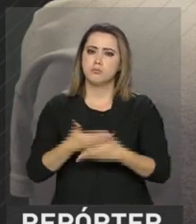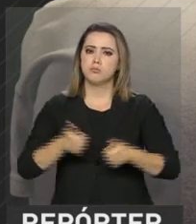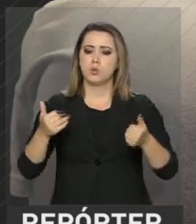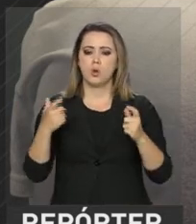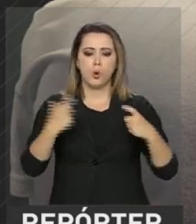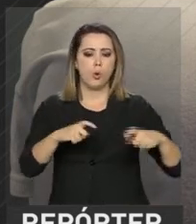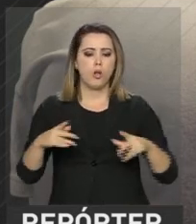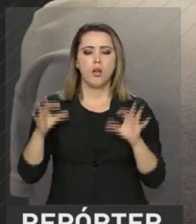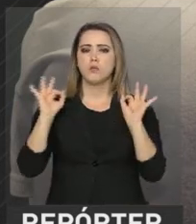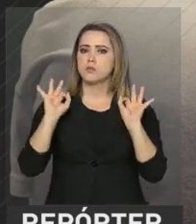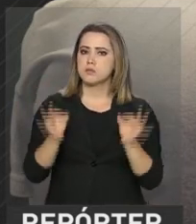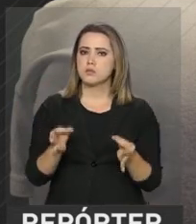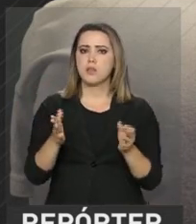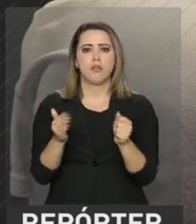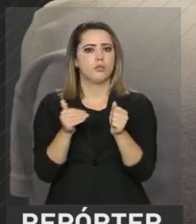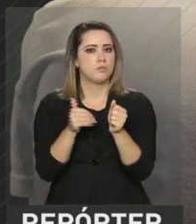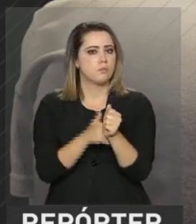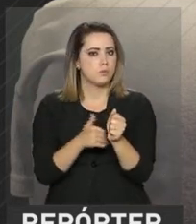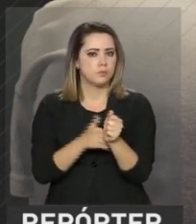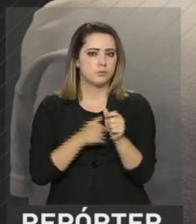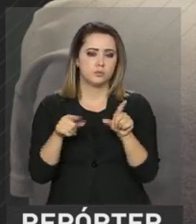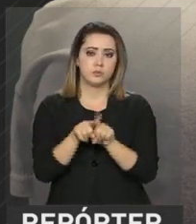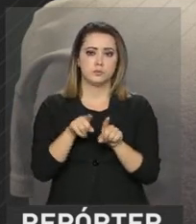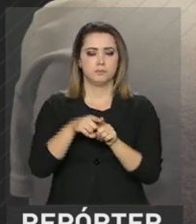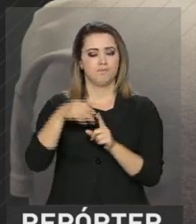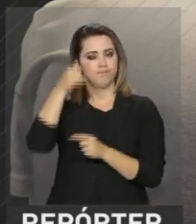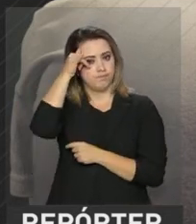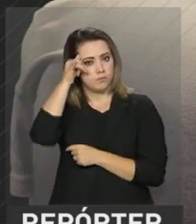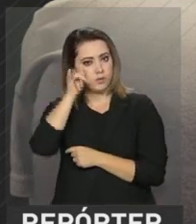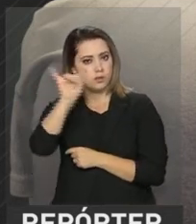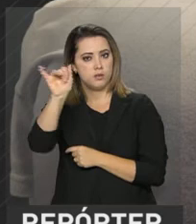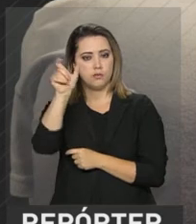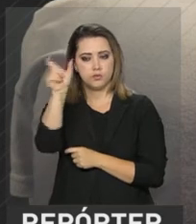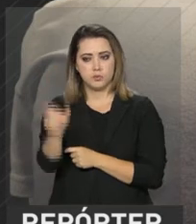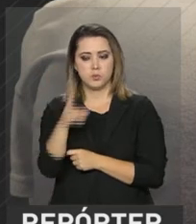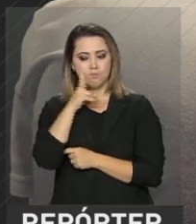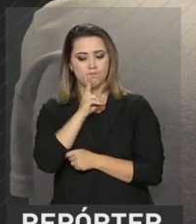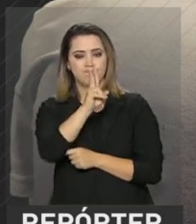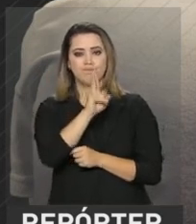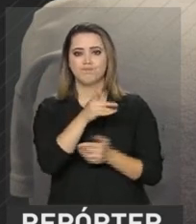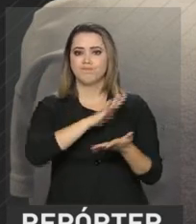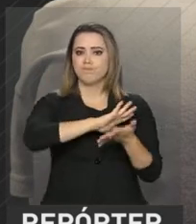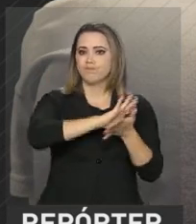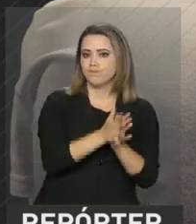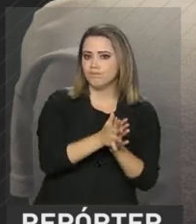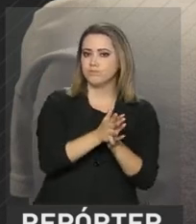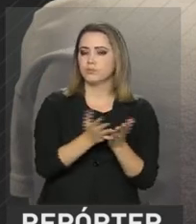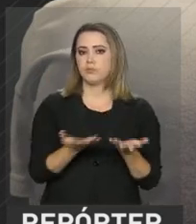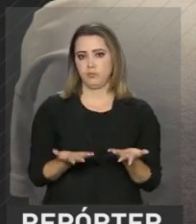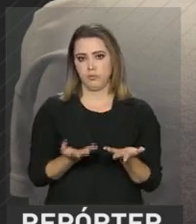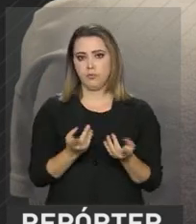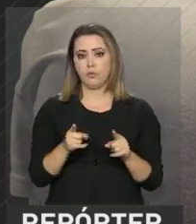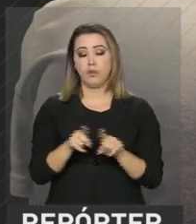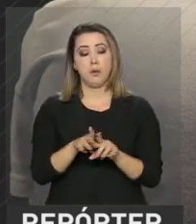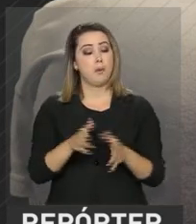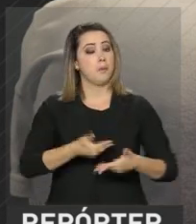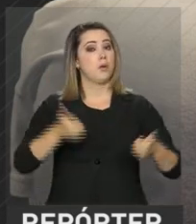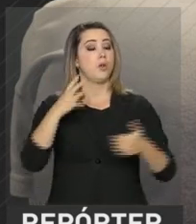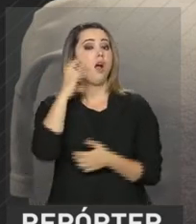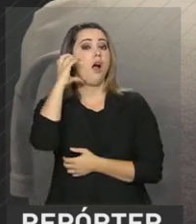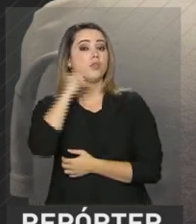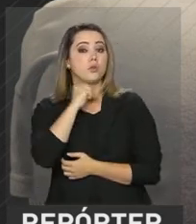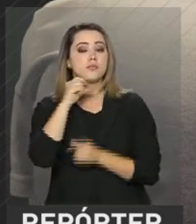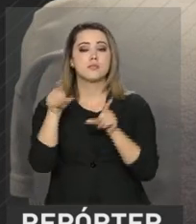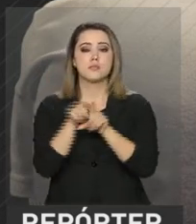físicos que garantam a privacidade e impeçam o contato com o acusado para agilizar os processos de adoção o